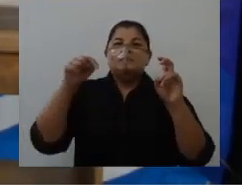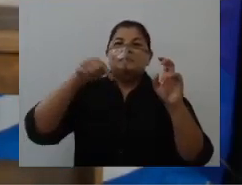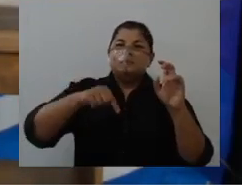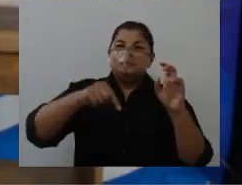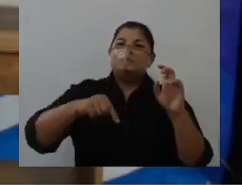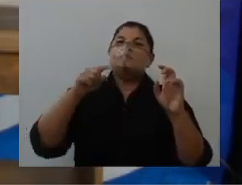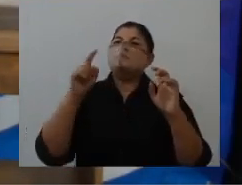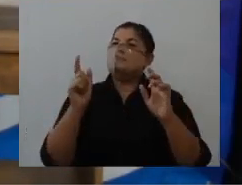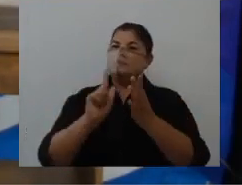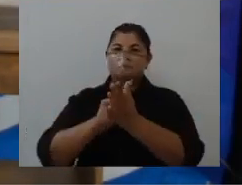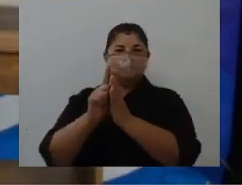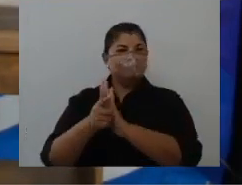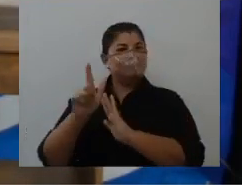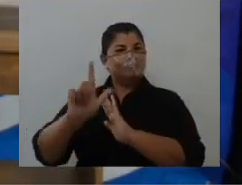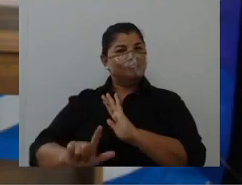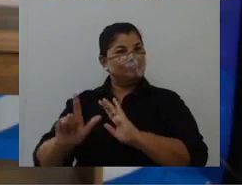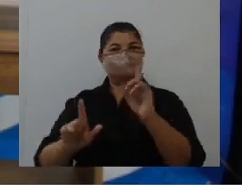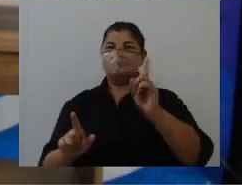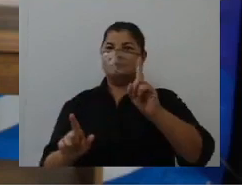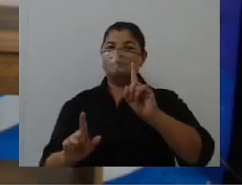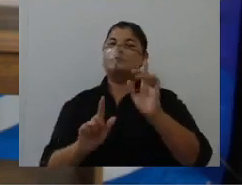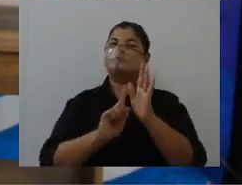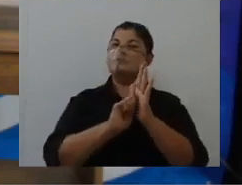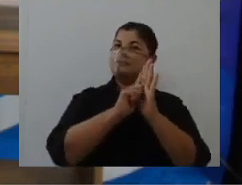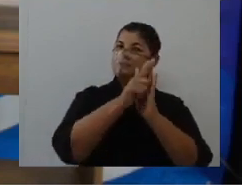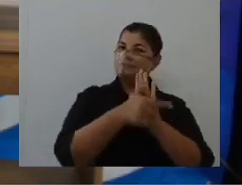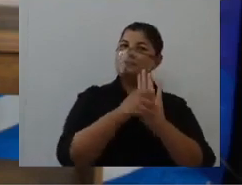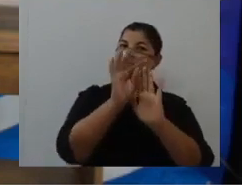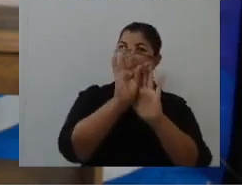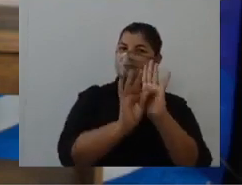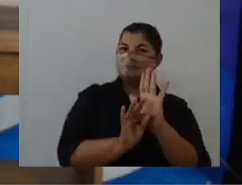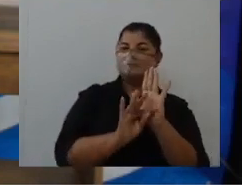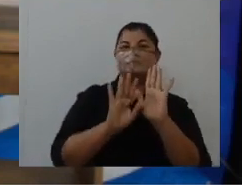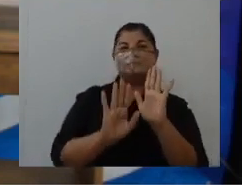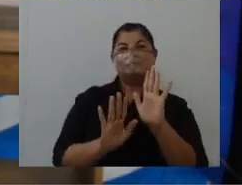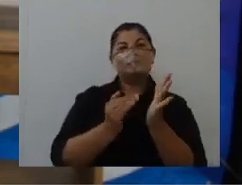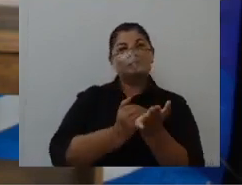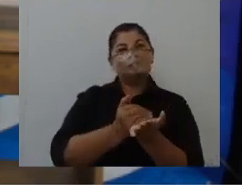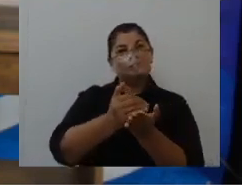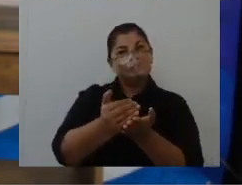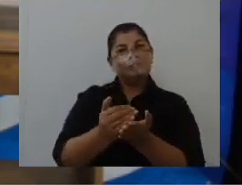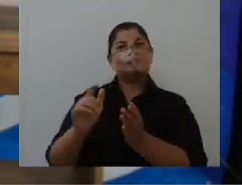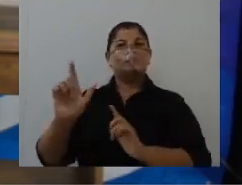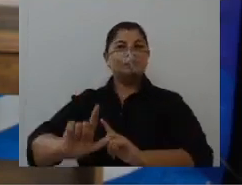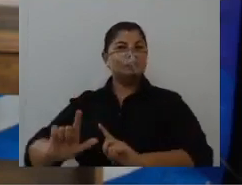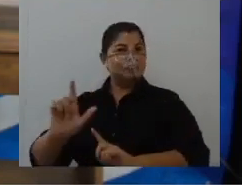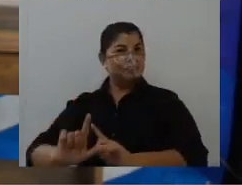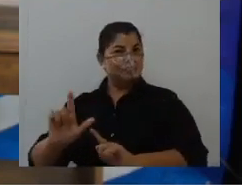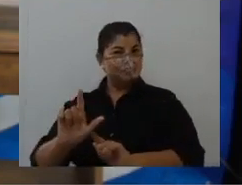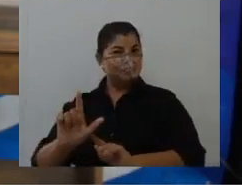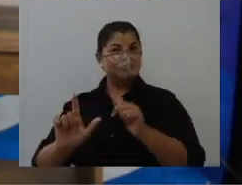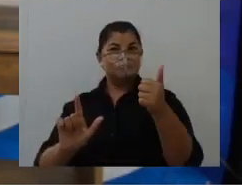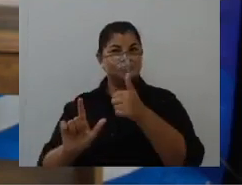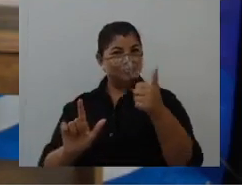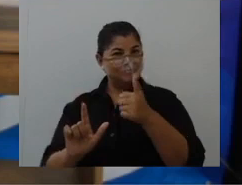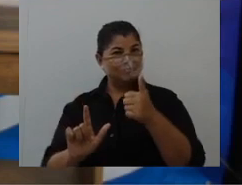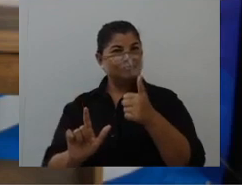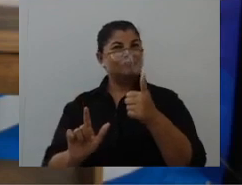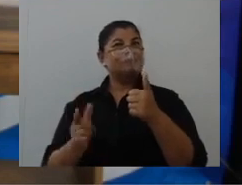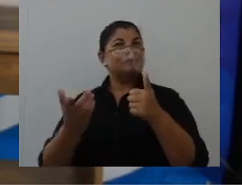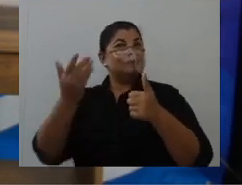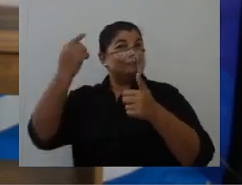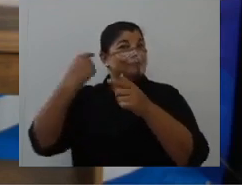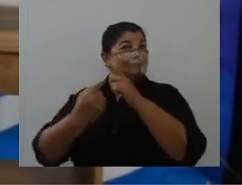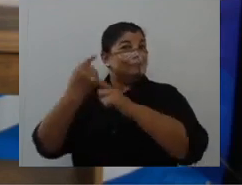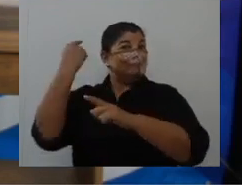Gêneros literários? Não, gêneros textuais. Porém, os estudos começam com os gêneros literários, tá? Ó, lírico, épico e dramático. Mas eu